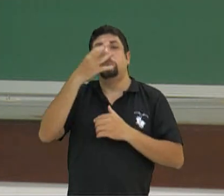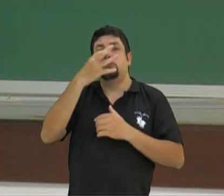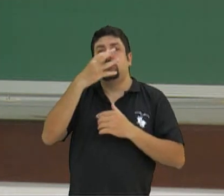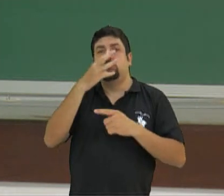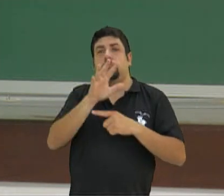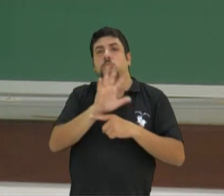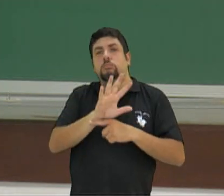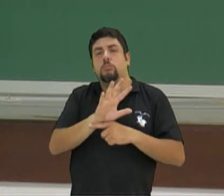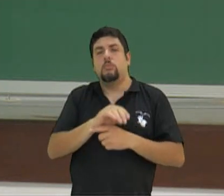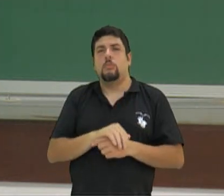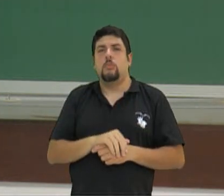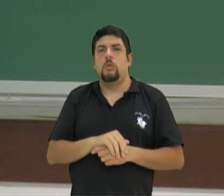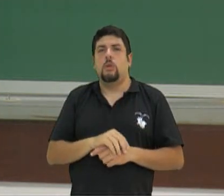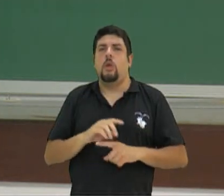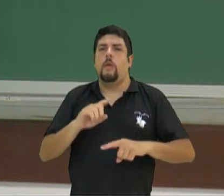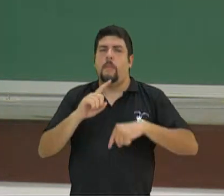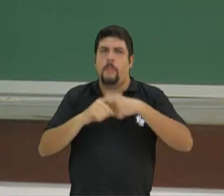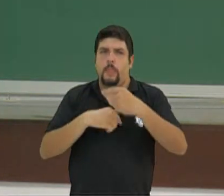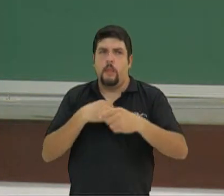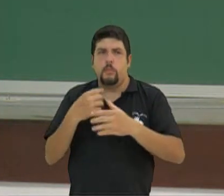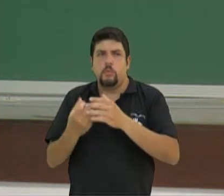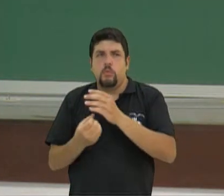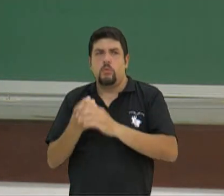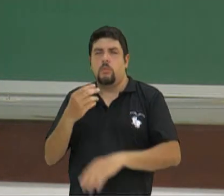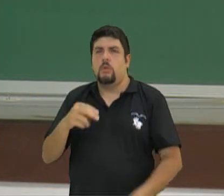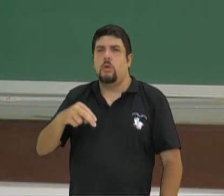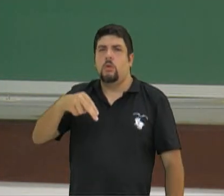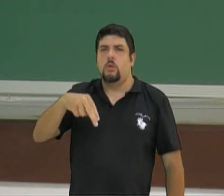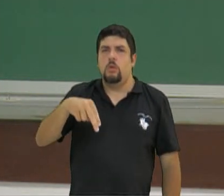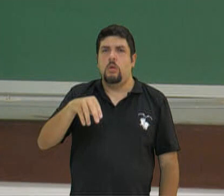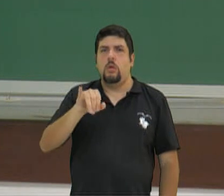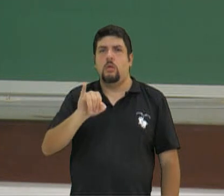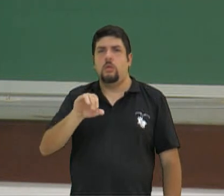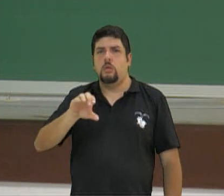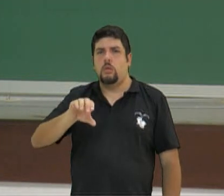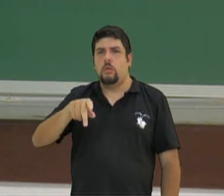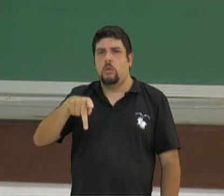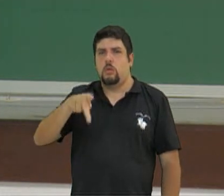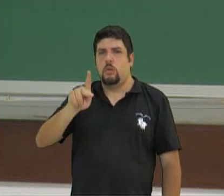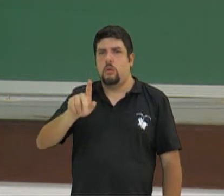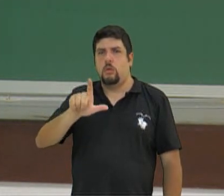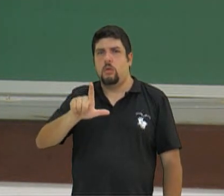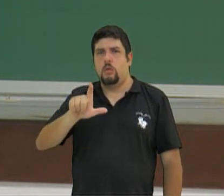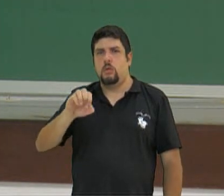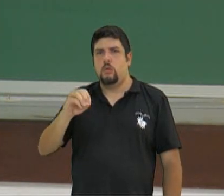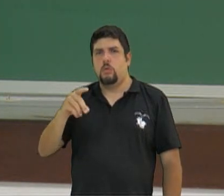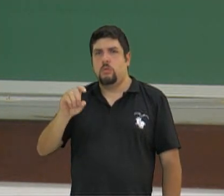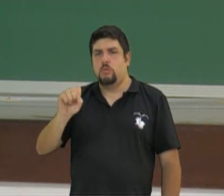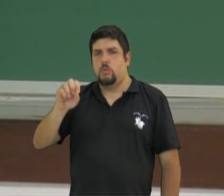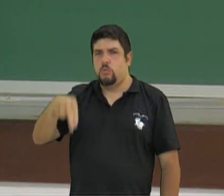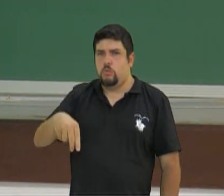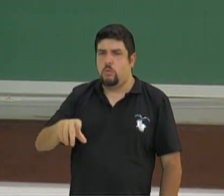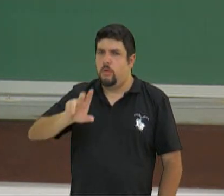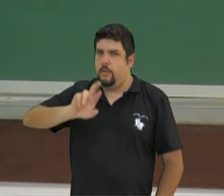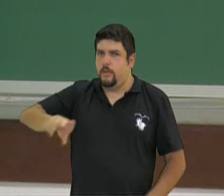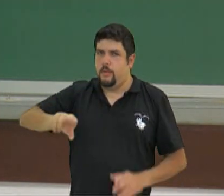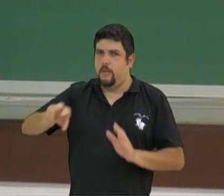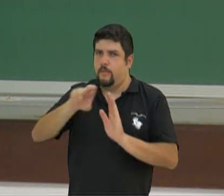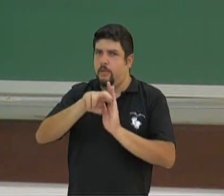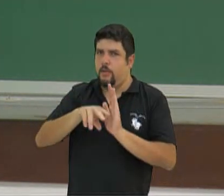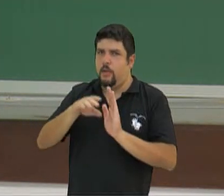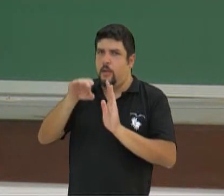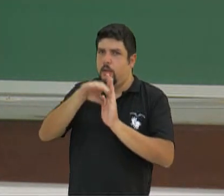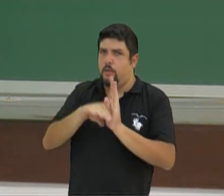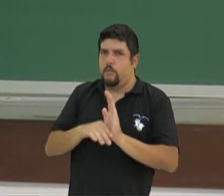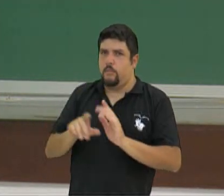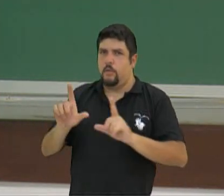E depois surgiram os Nickelodeons, também voltado para essa ideia de pagar. O Nick, para quem não sabe, não é um propaganda no canal de TV infantil lá,